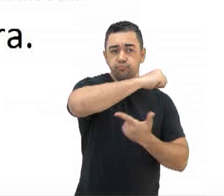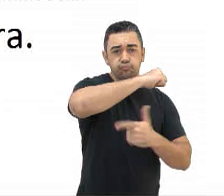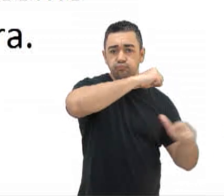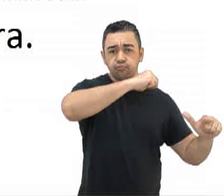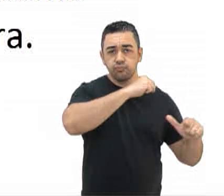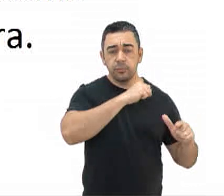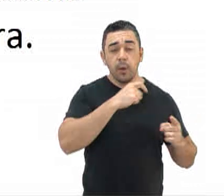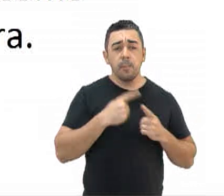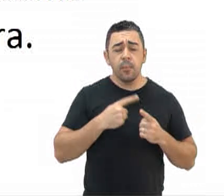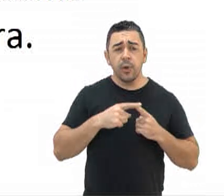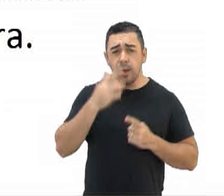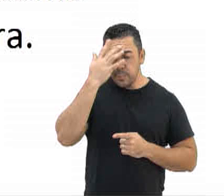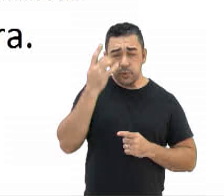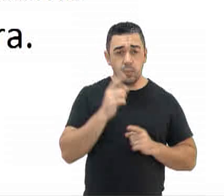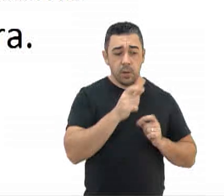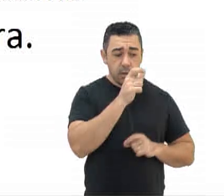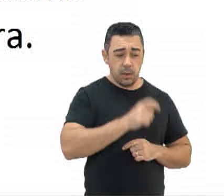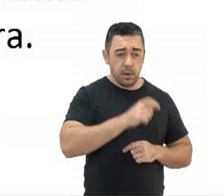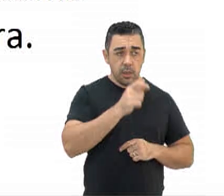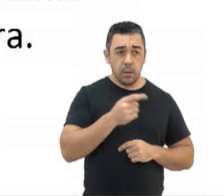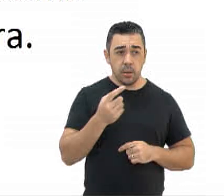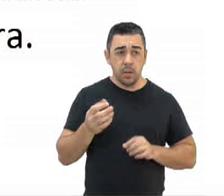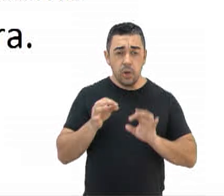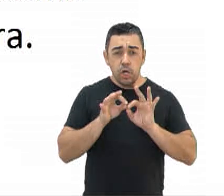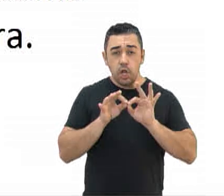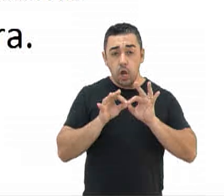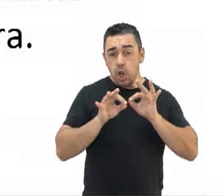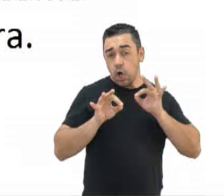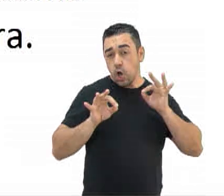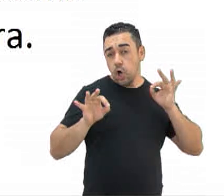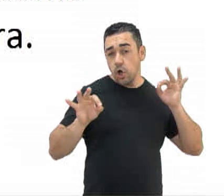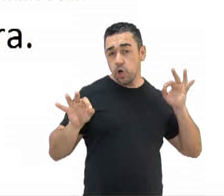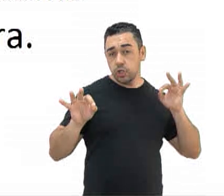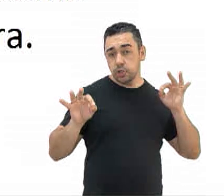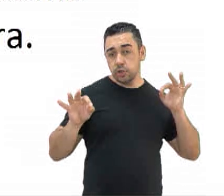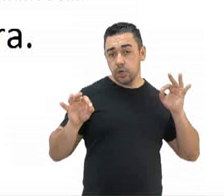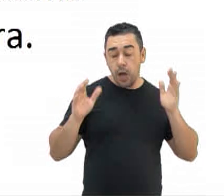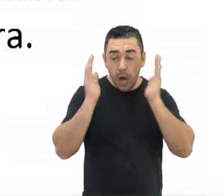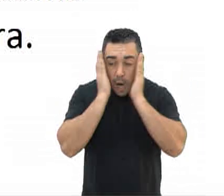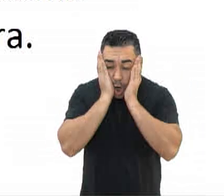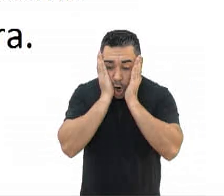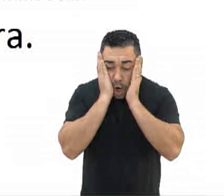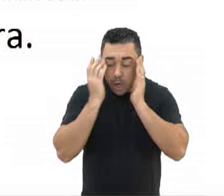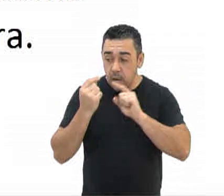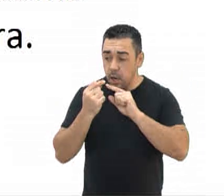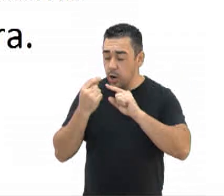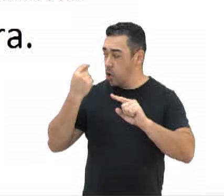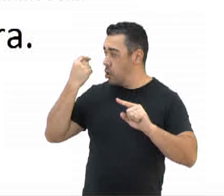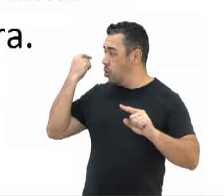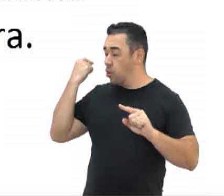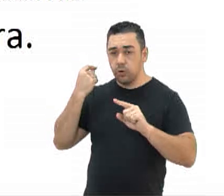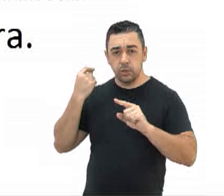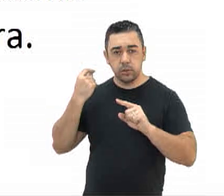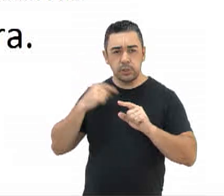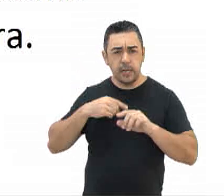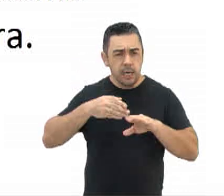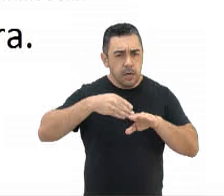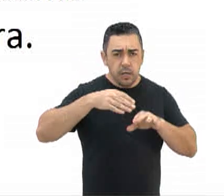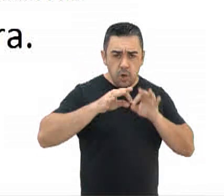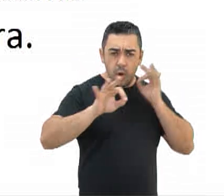que os personagens apresentados são longilíneos, ou seja, eles são retos e